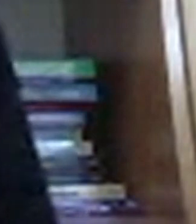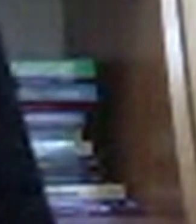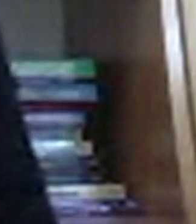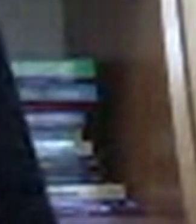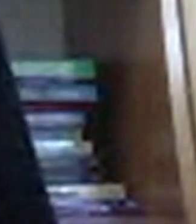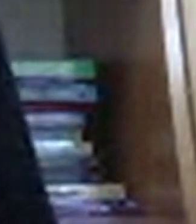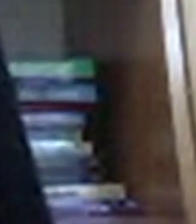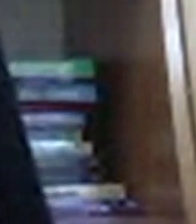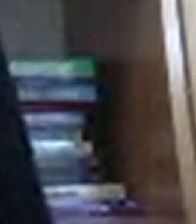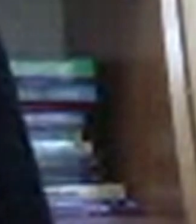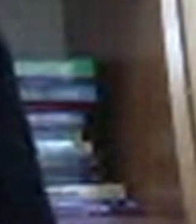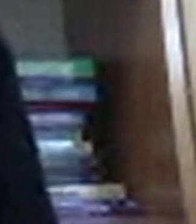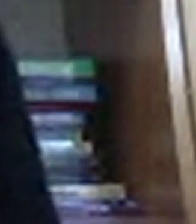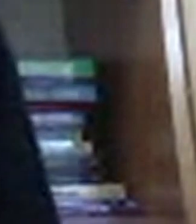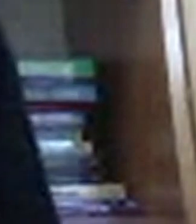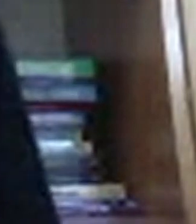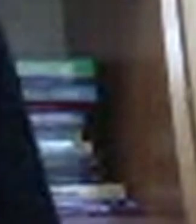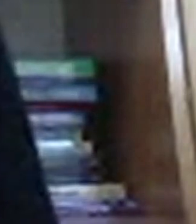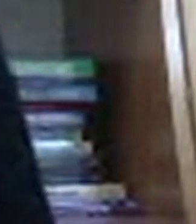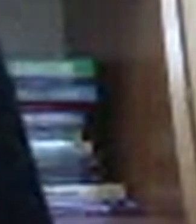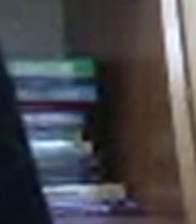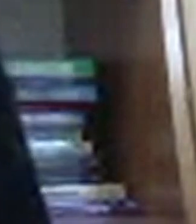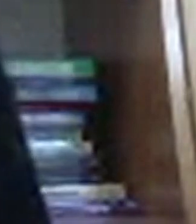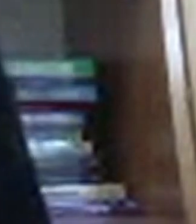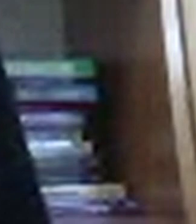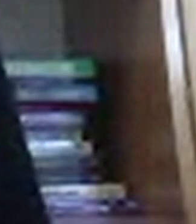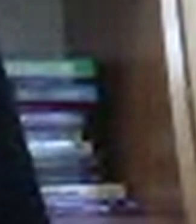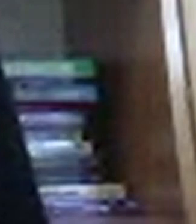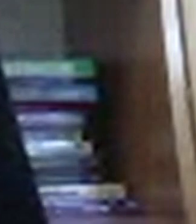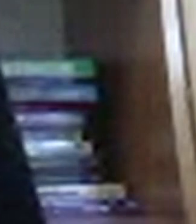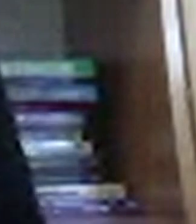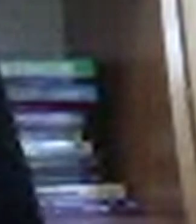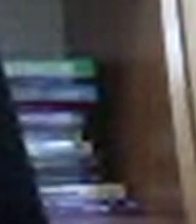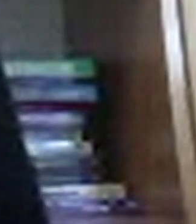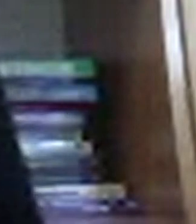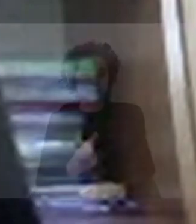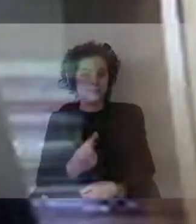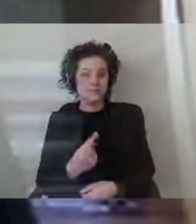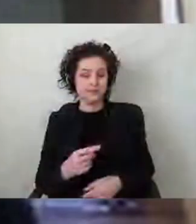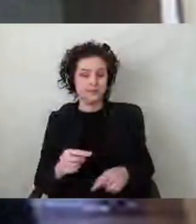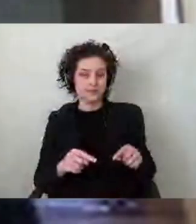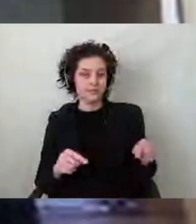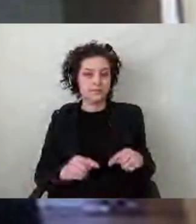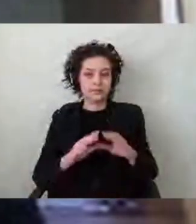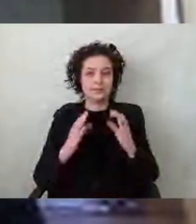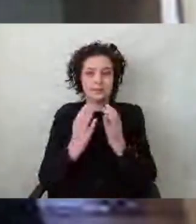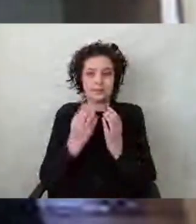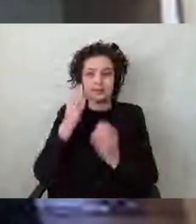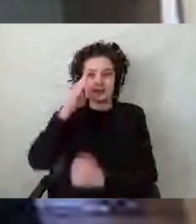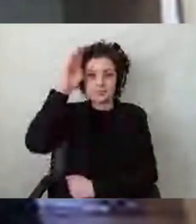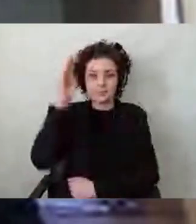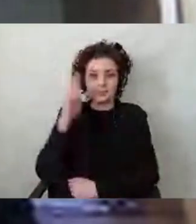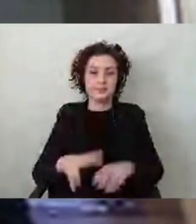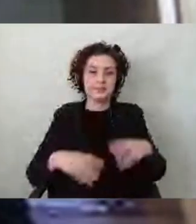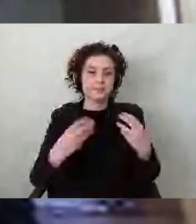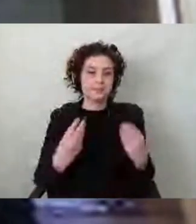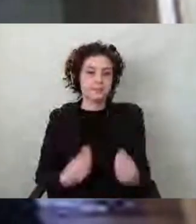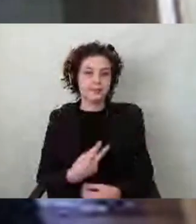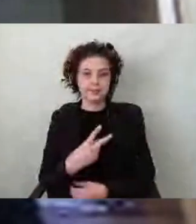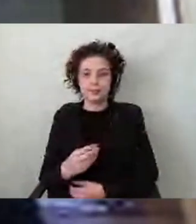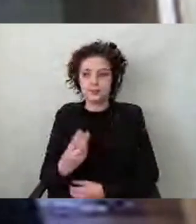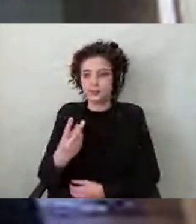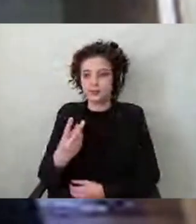Nós vamos dar início agora à sessão número 111 do Congresso Acadêmico da Unifesp 2020. O título